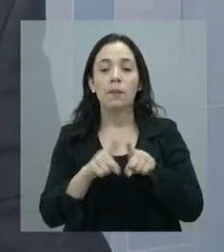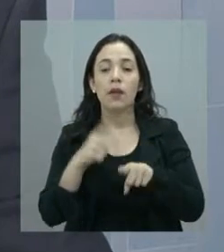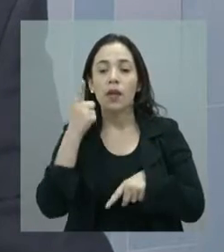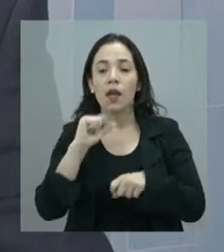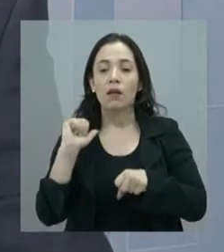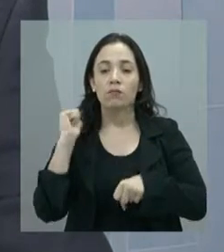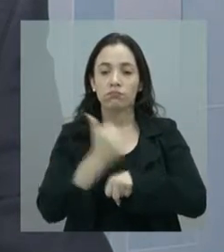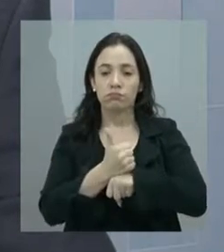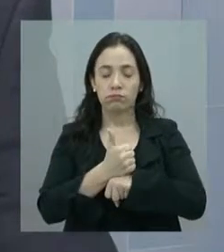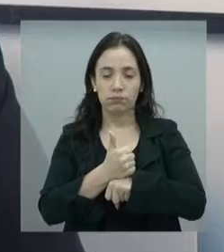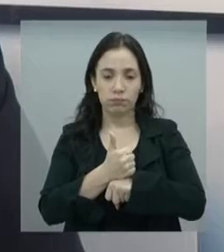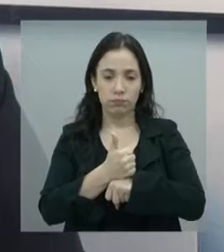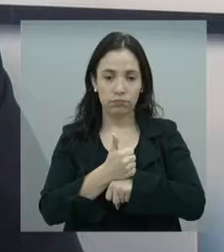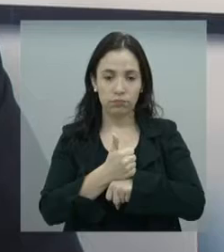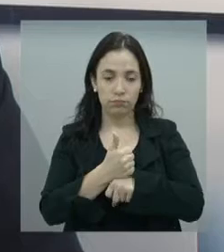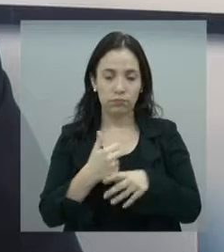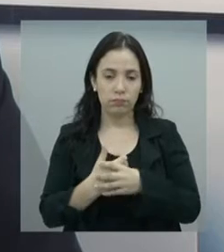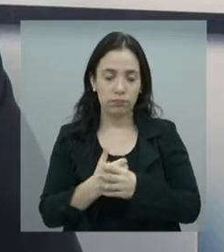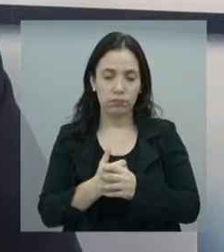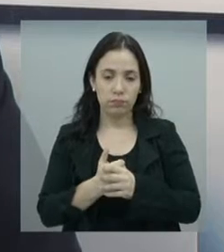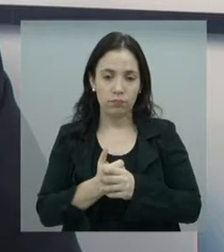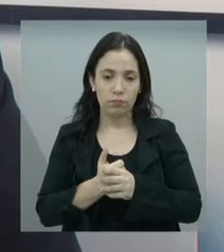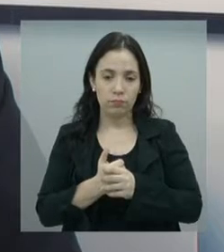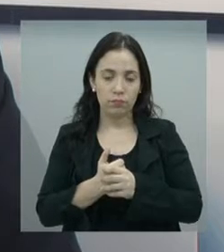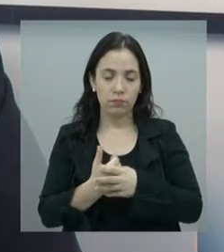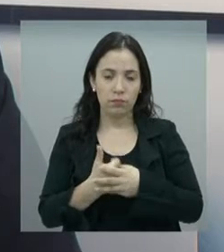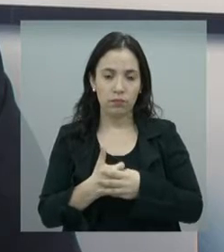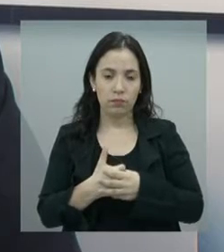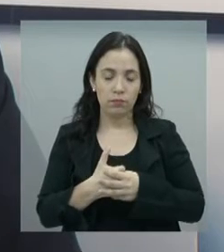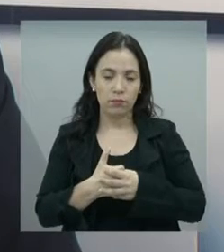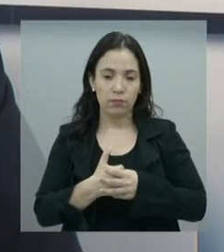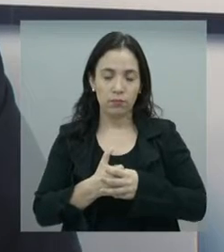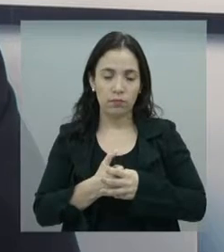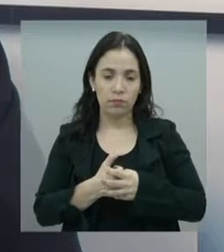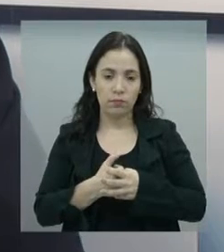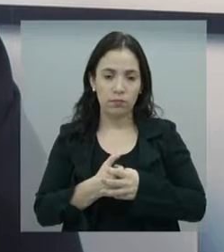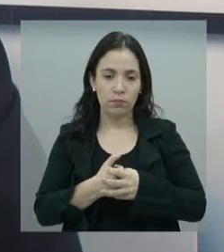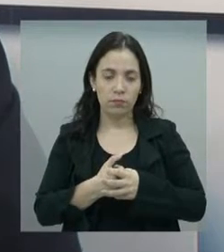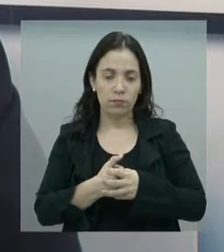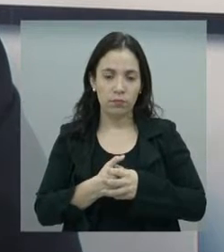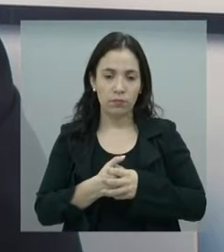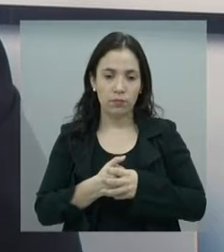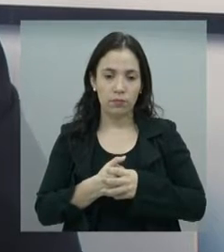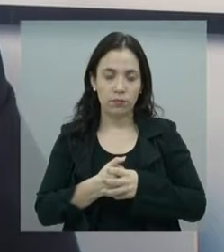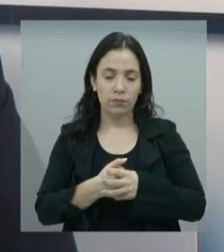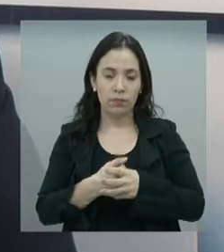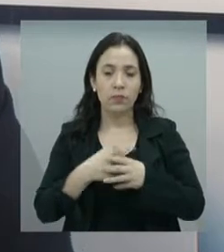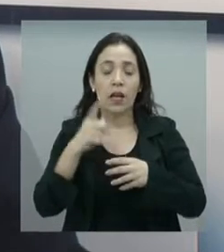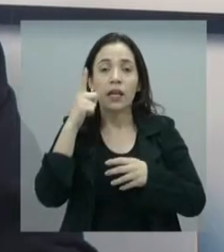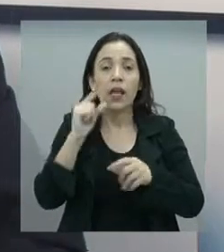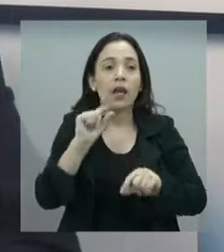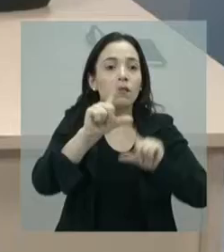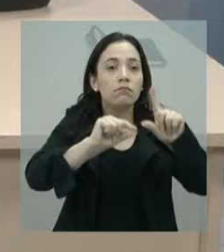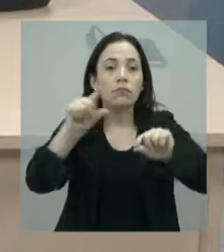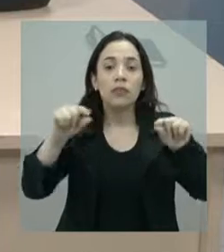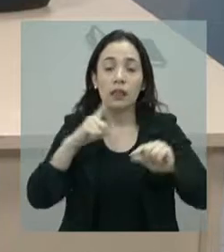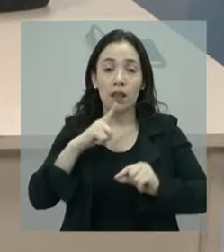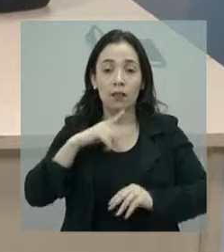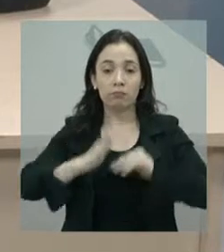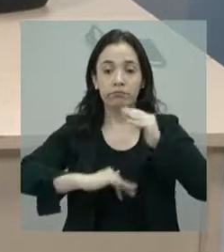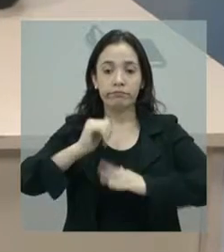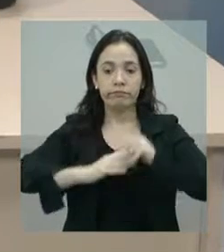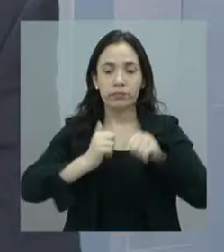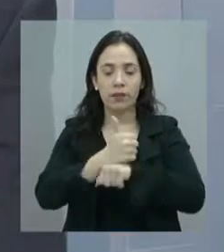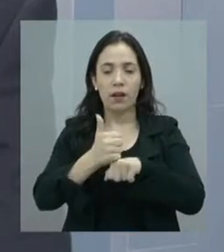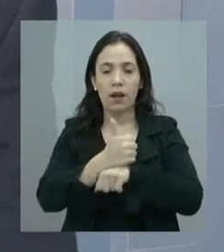os cargos. Vamos partir para uma meritocracia aí? Vamos. Quem tiver competência. Claro. que realmente seja do ramo, né, deputado? Exatamente. Às vezes você